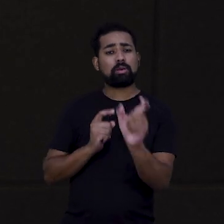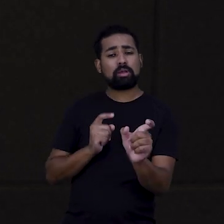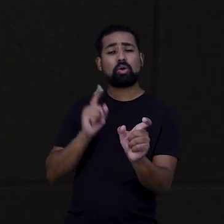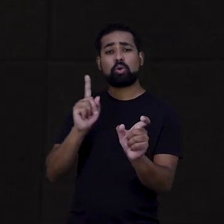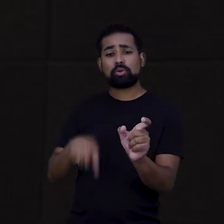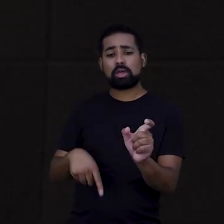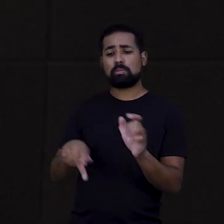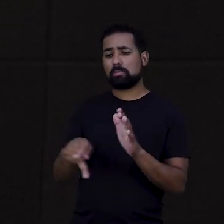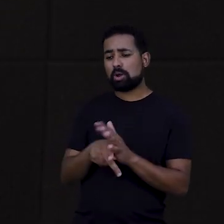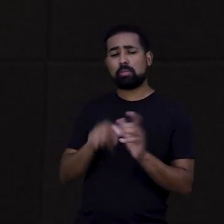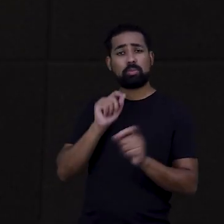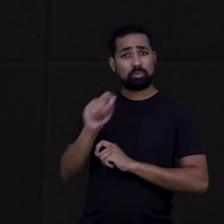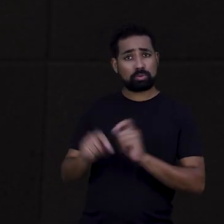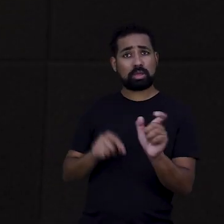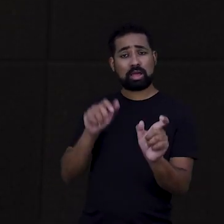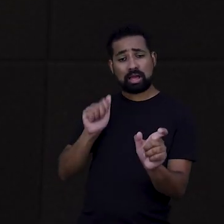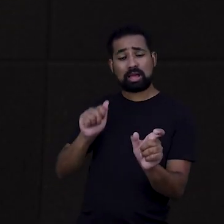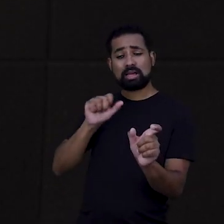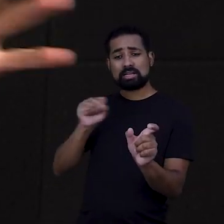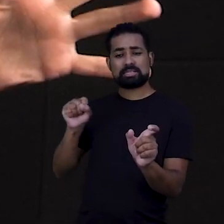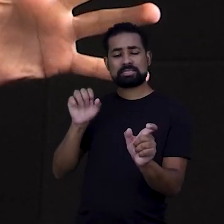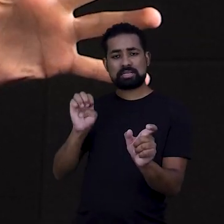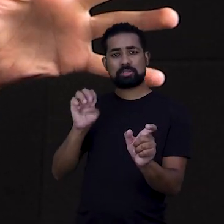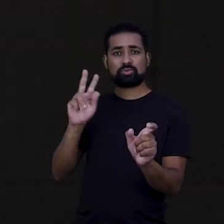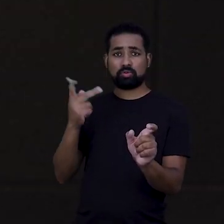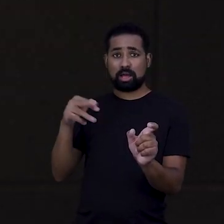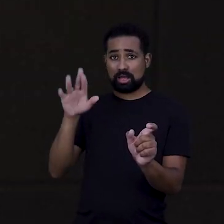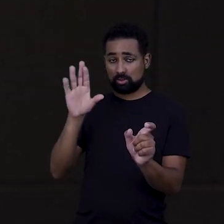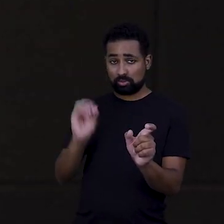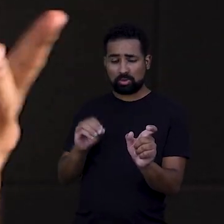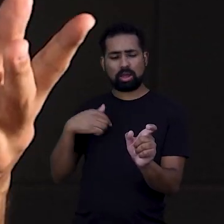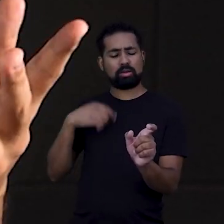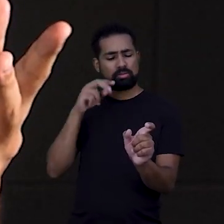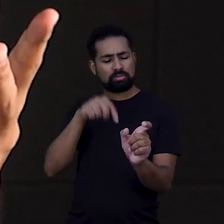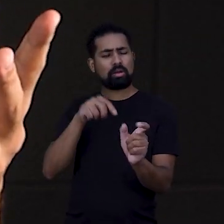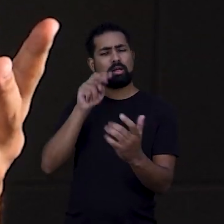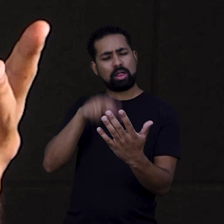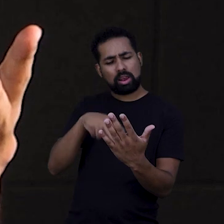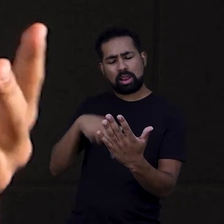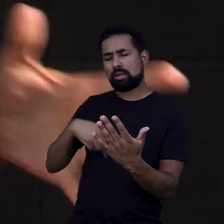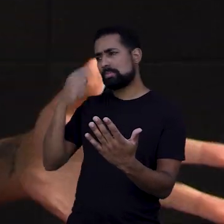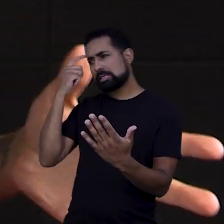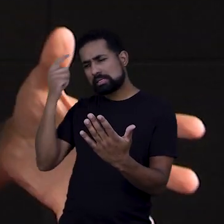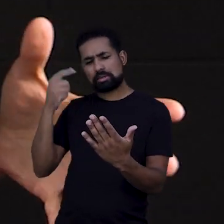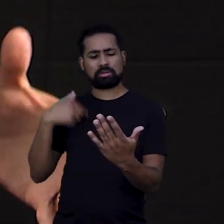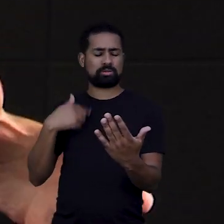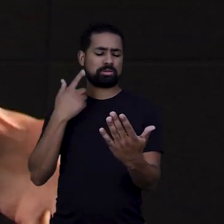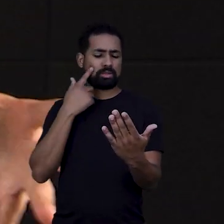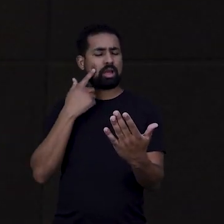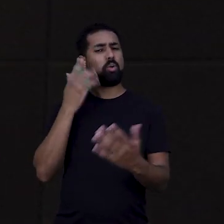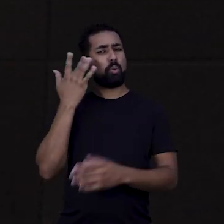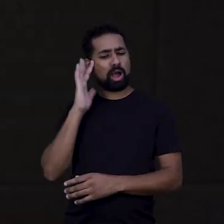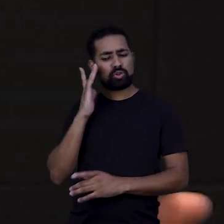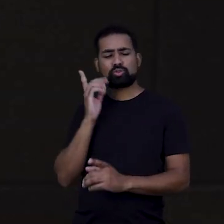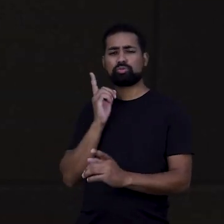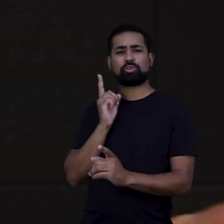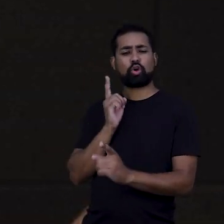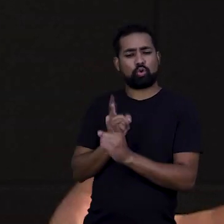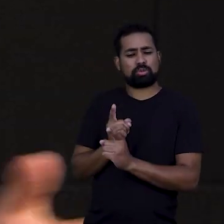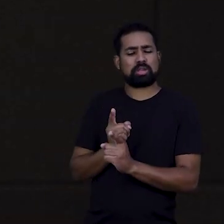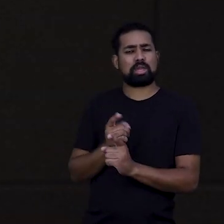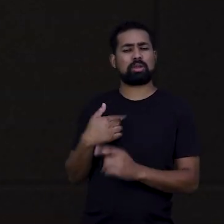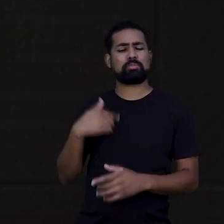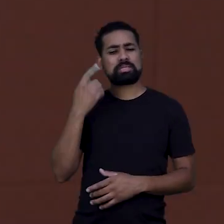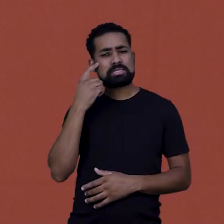Sexualidade e para mim foi assim uma luz e quanto mais eu lia mais eu pensava acho que me encontrei mas né ninguém fala